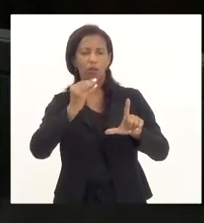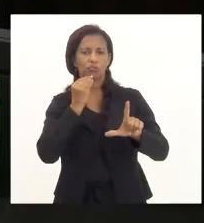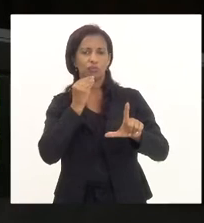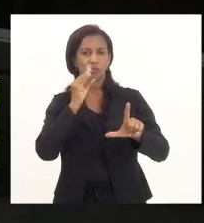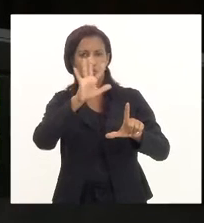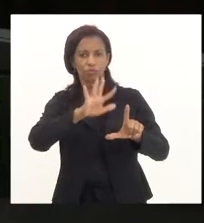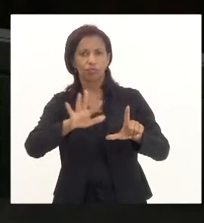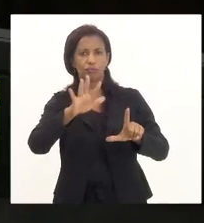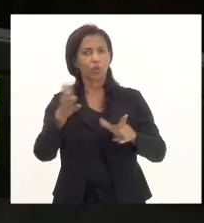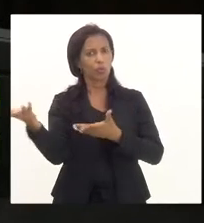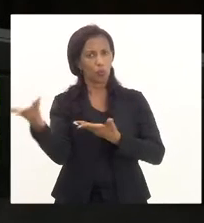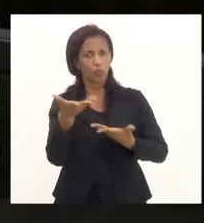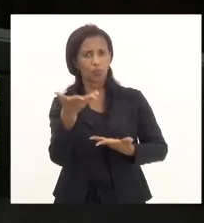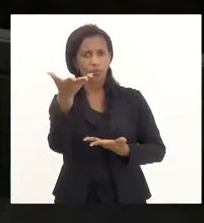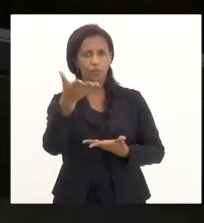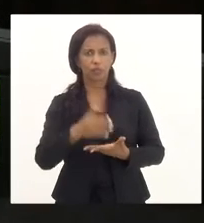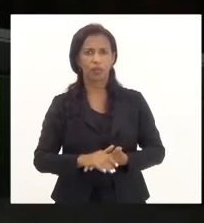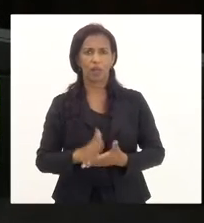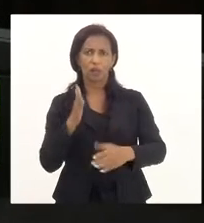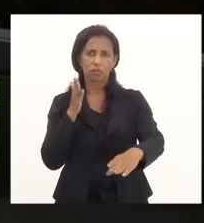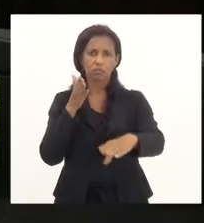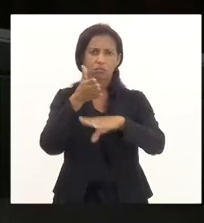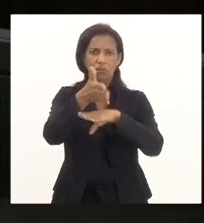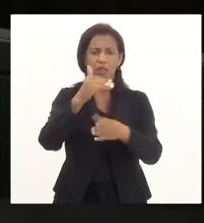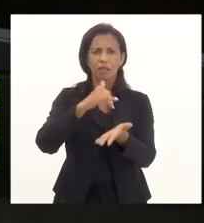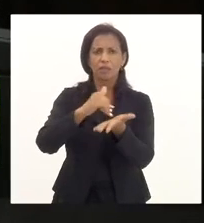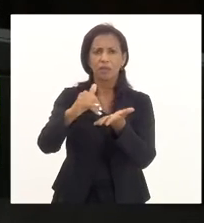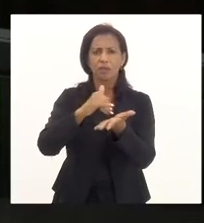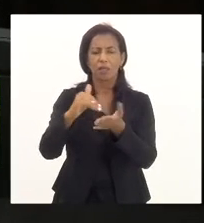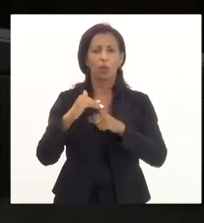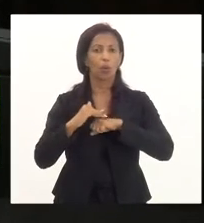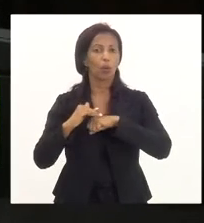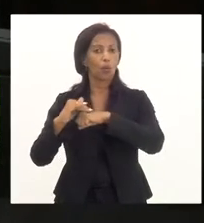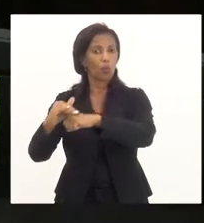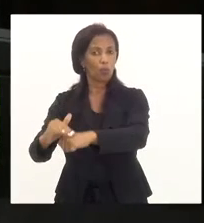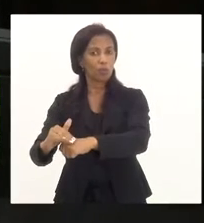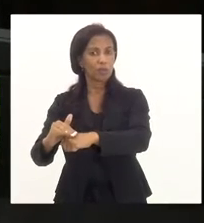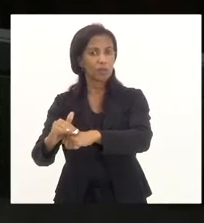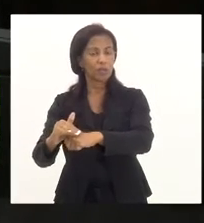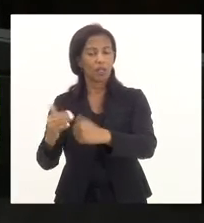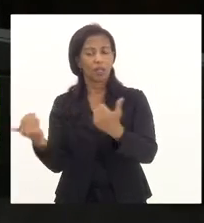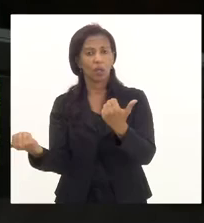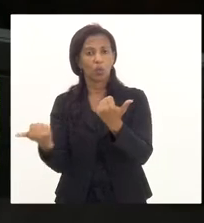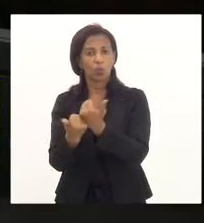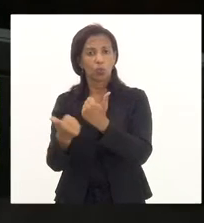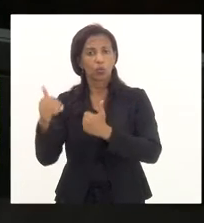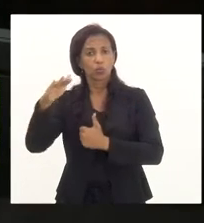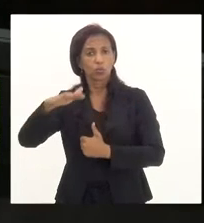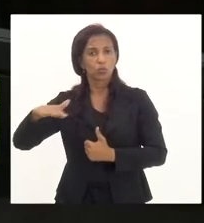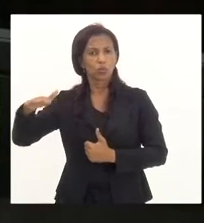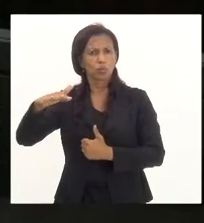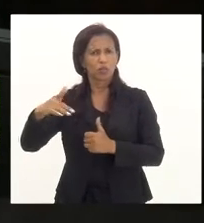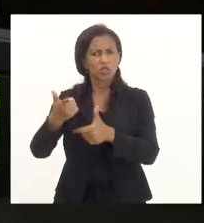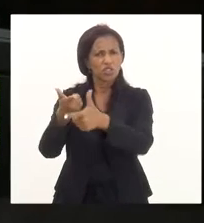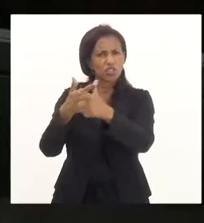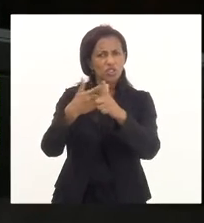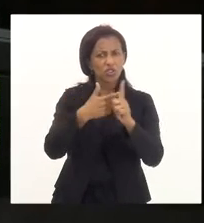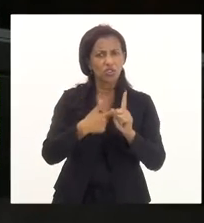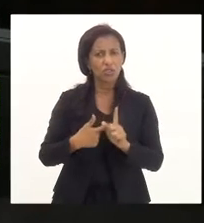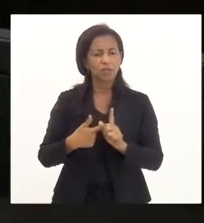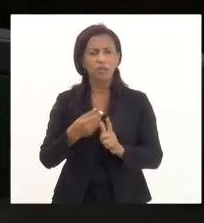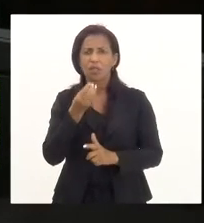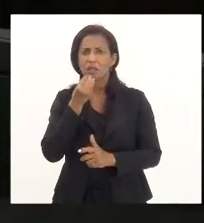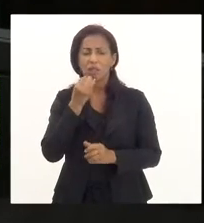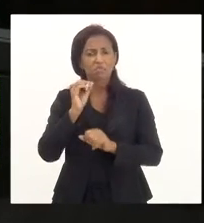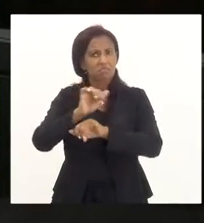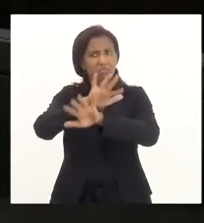eu queria convidá-lo a ir até a secretaria conversar com a nossa superintendente de dívida para mostrar que